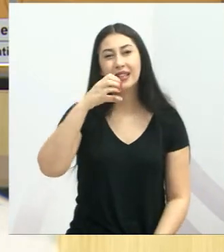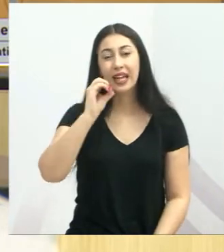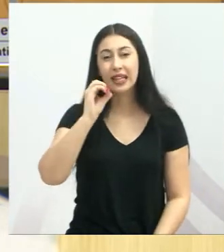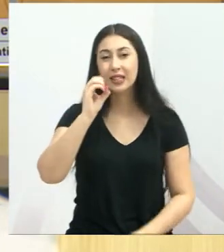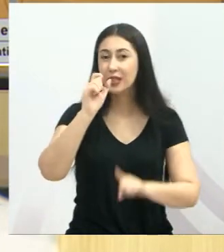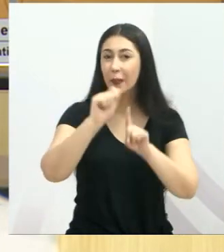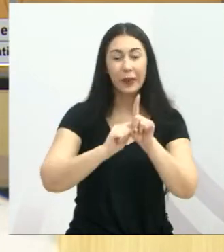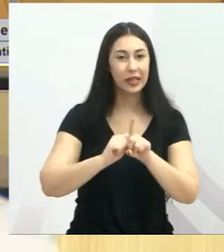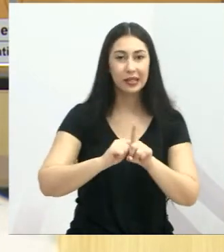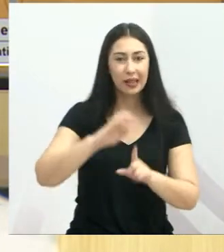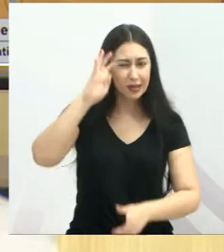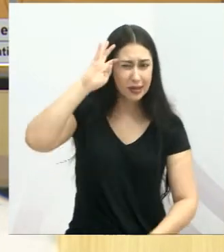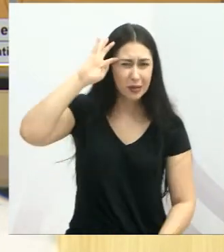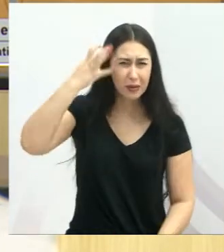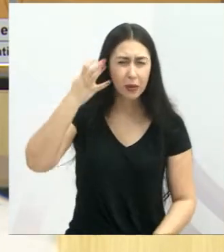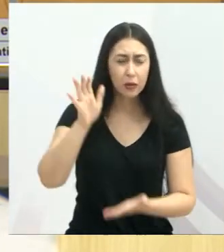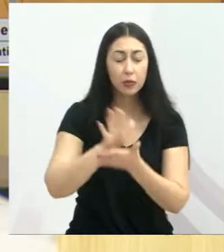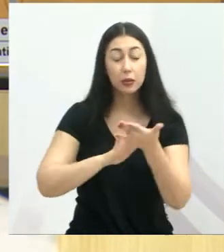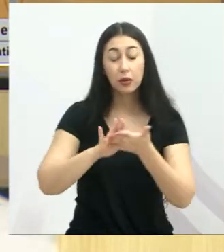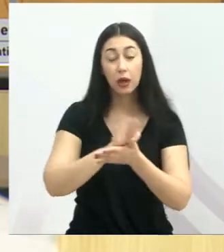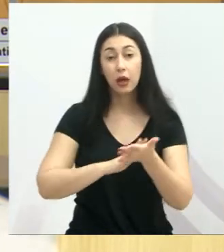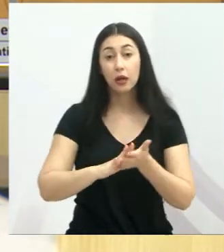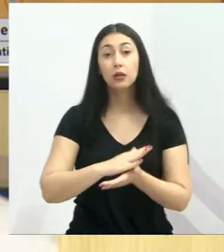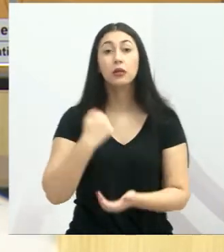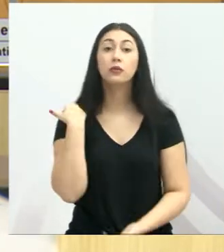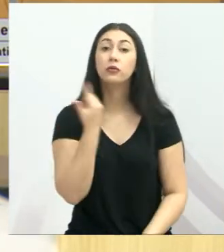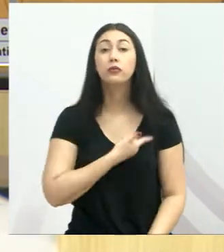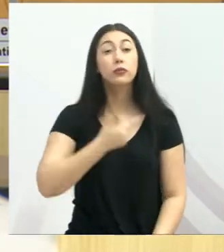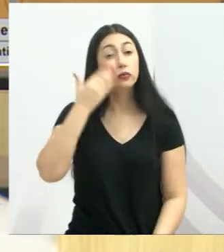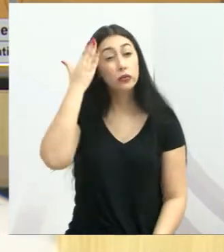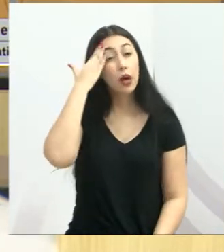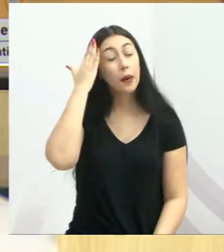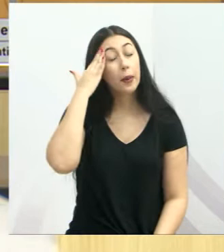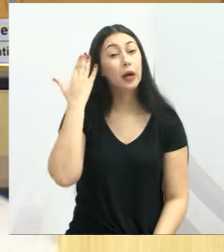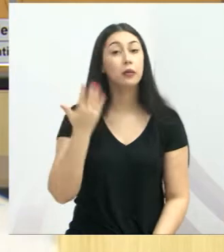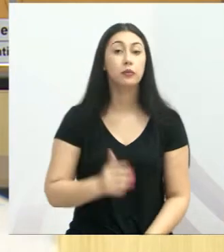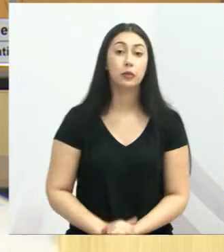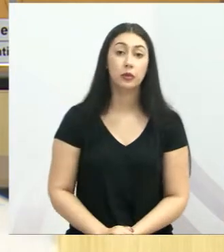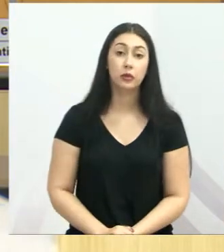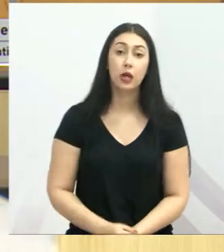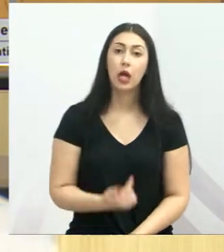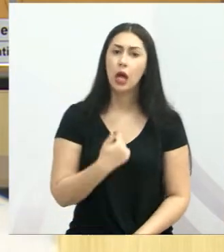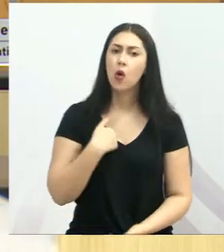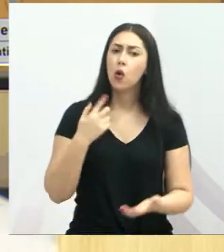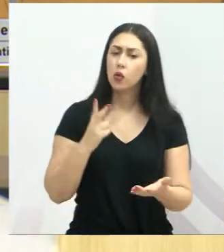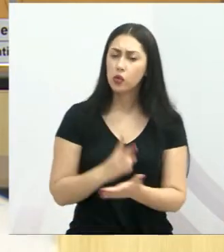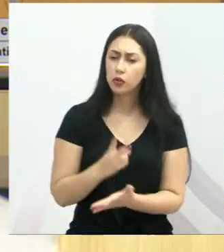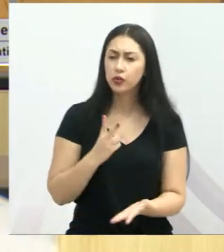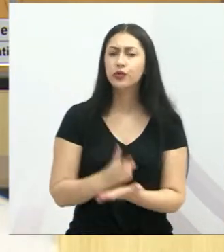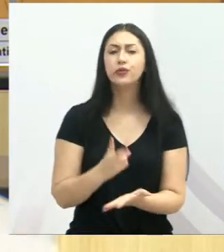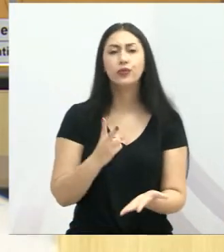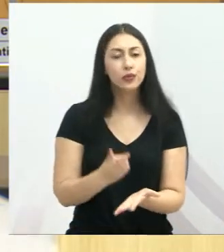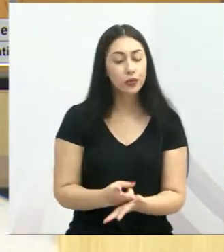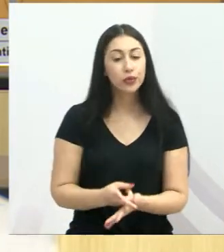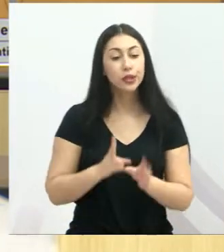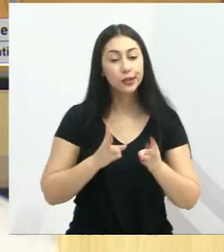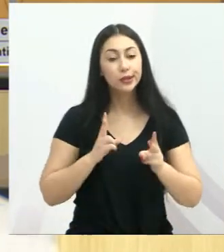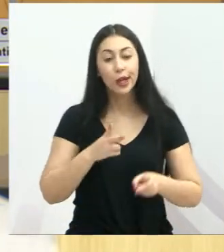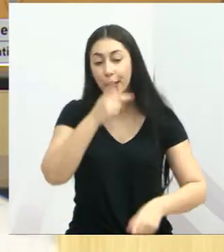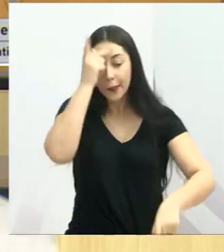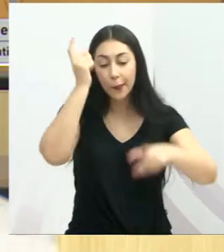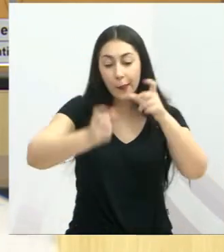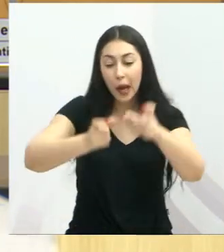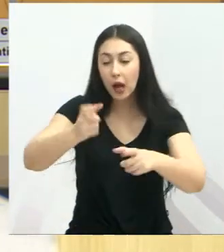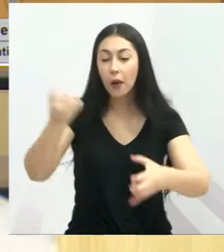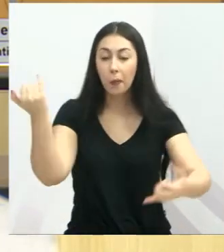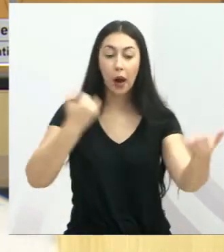nenhuma providência foi tomada. E considerando, por fim, que esse vereador continua recebendo diversas reclamações referentes